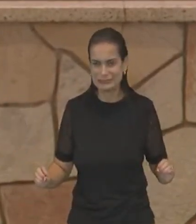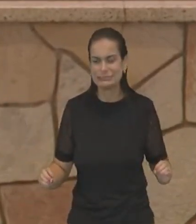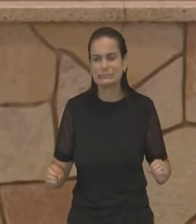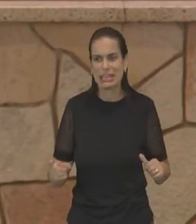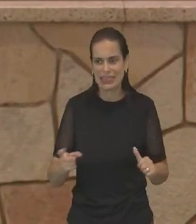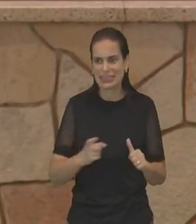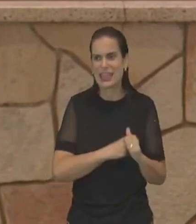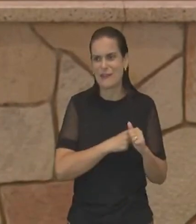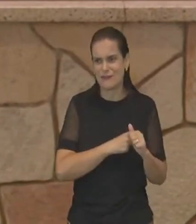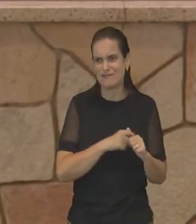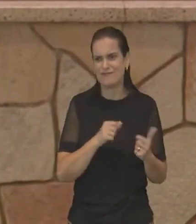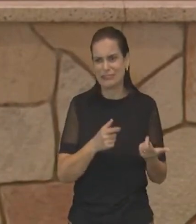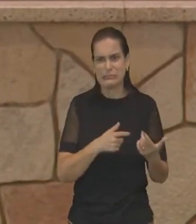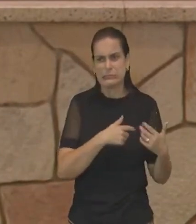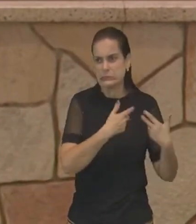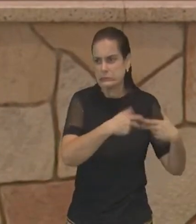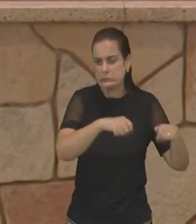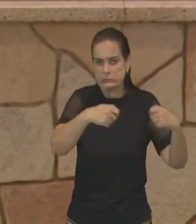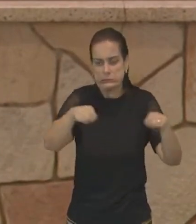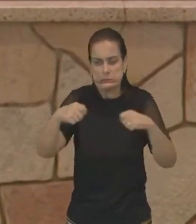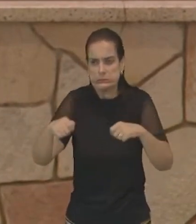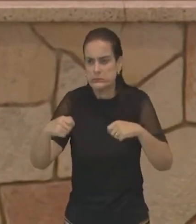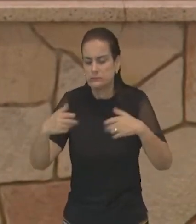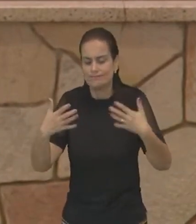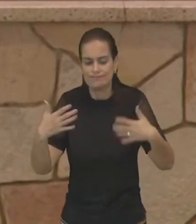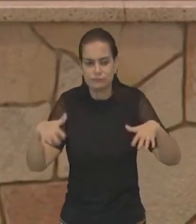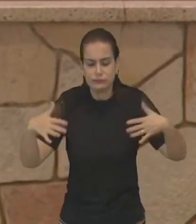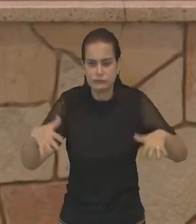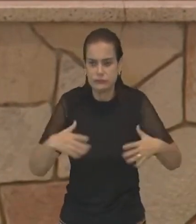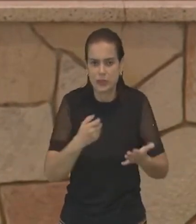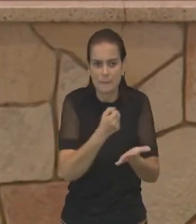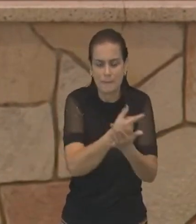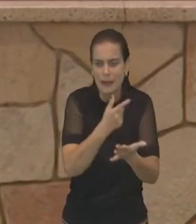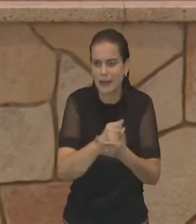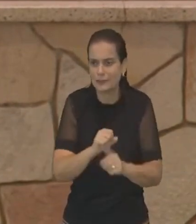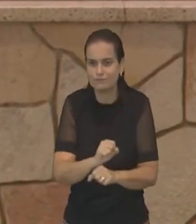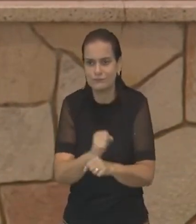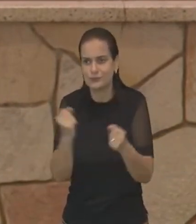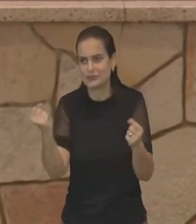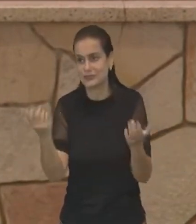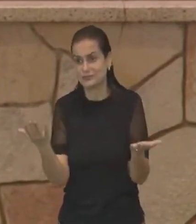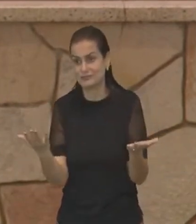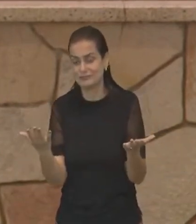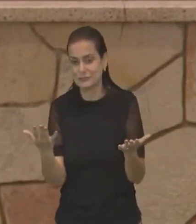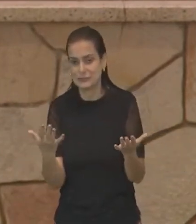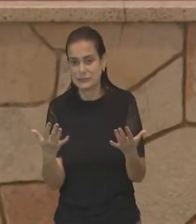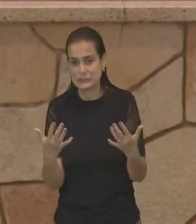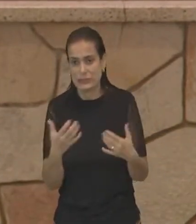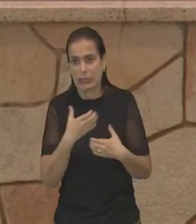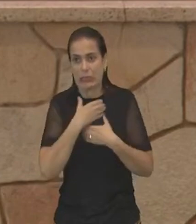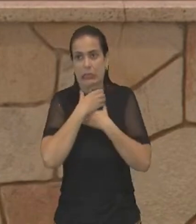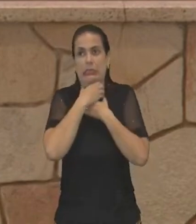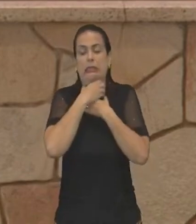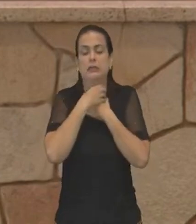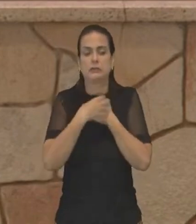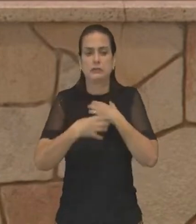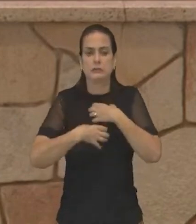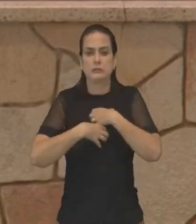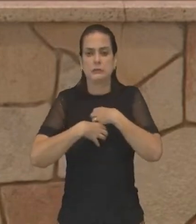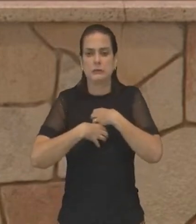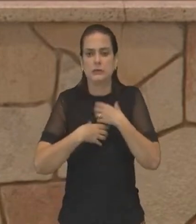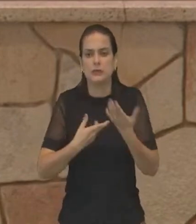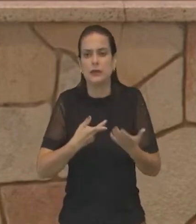tive controle e cuidado sobre elas, não cuidado, mas muito mais controle, e a situação me levou a um aperto tremendo. Mas olha, irmãos, eu